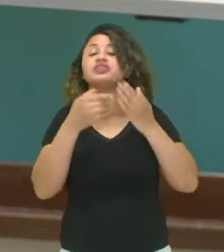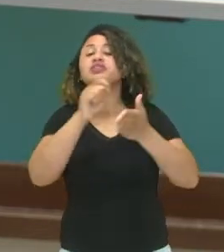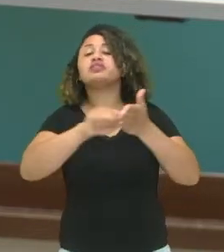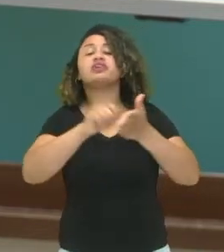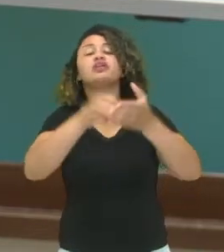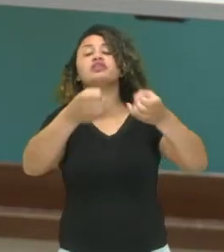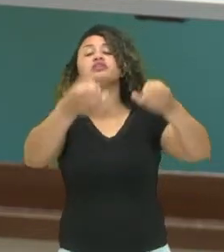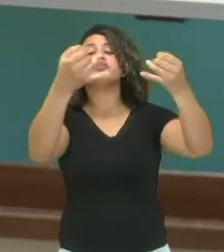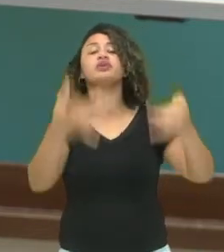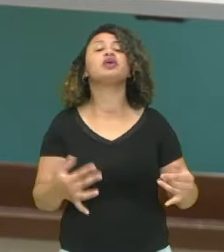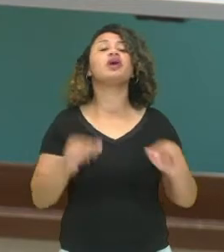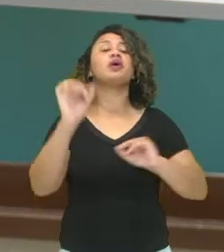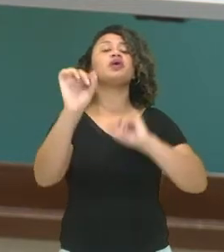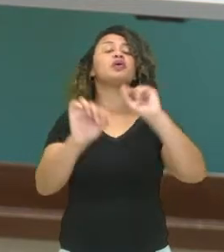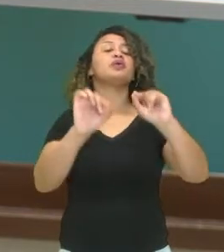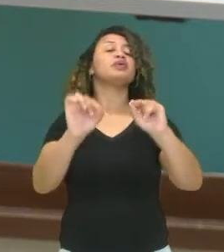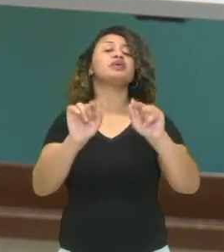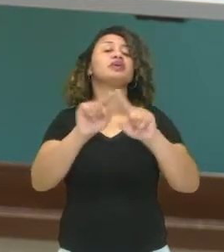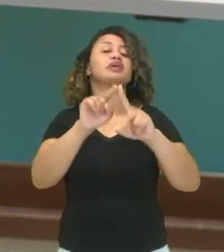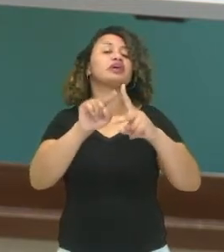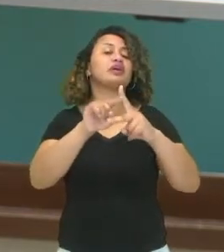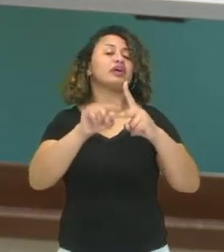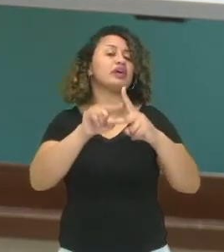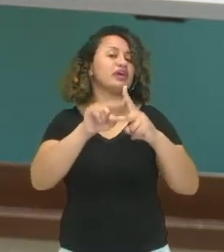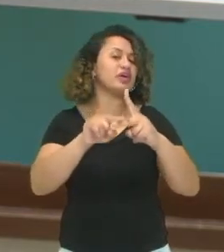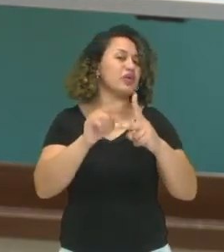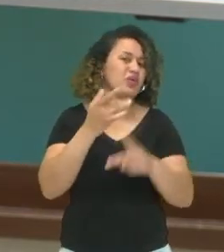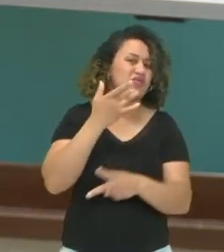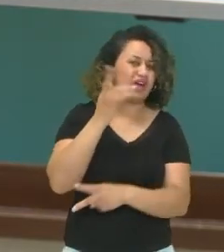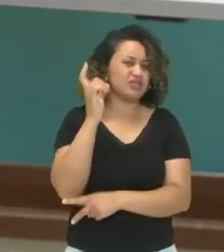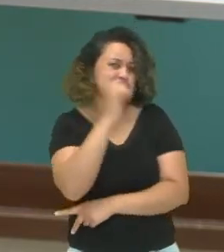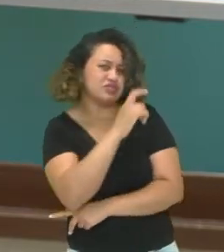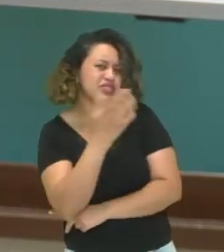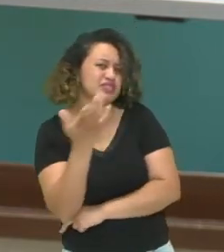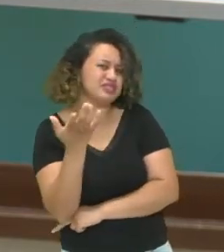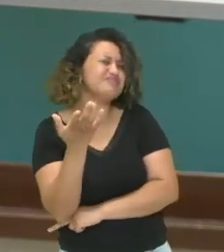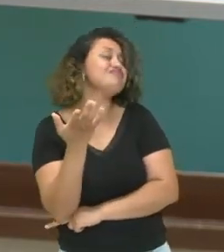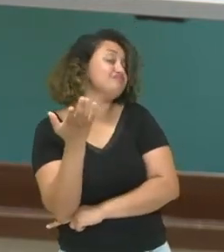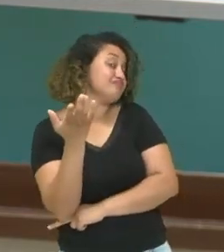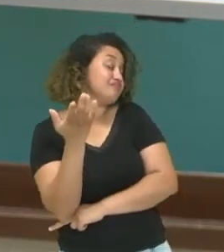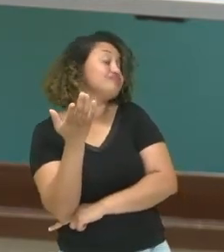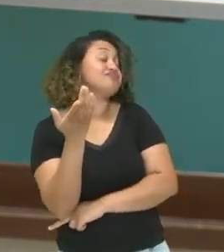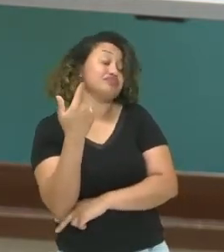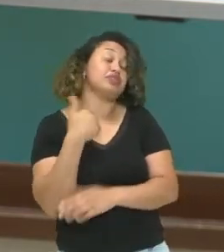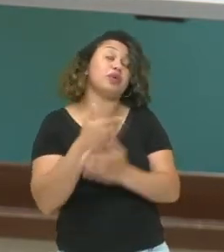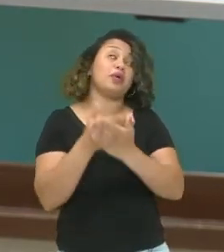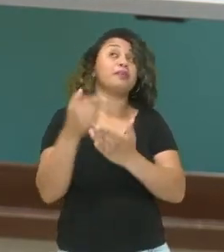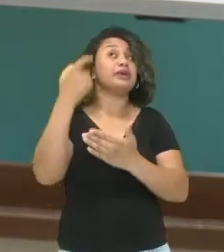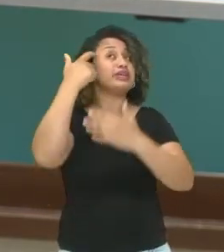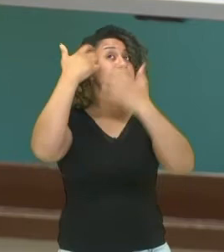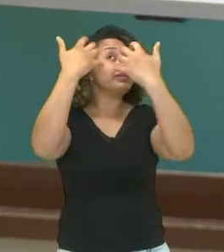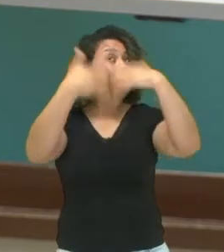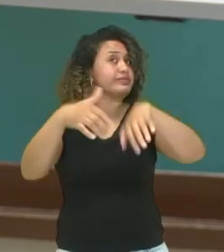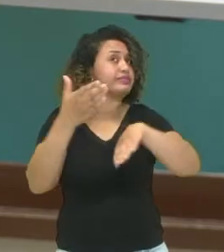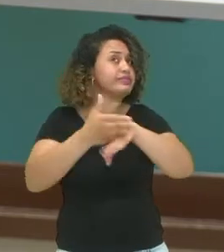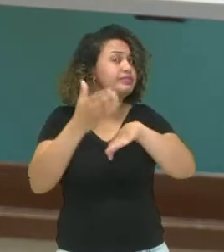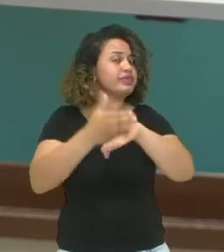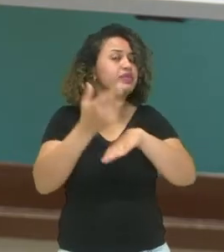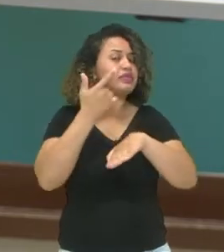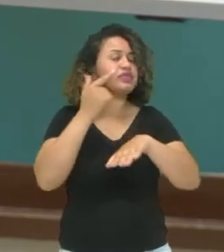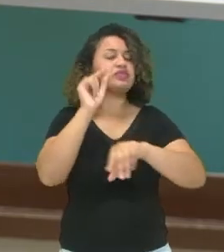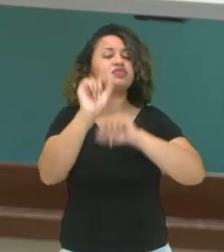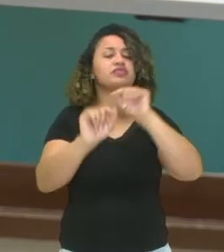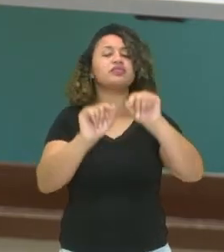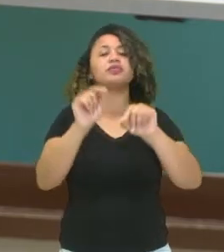ângulo, vocês teriam facilidade para fazer isso? Acredito que não, mas comecem a treinar isso. Se vocês conseguem explicar